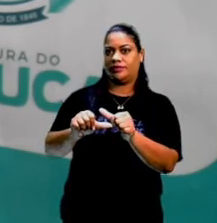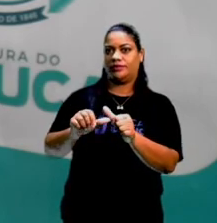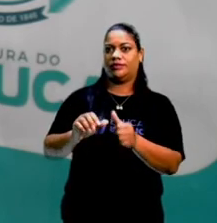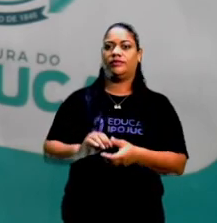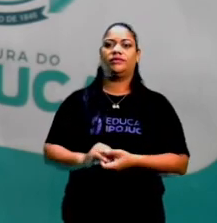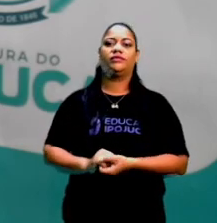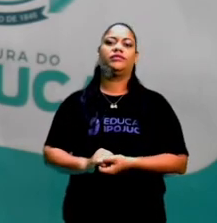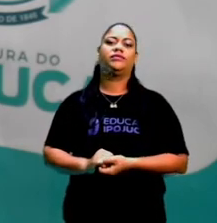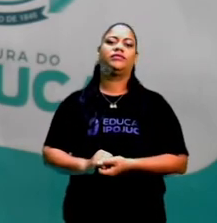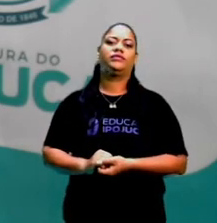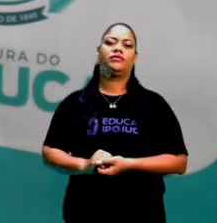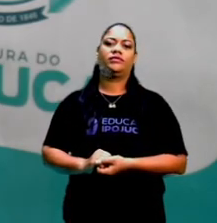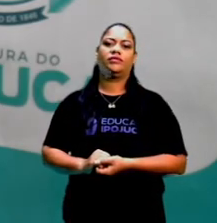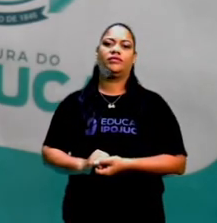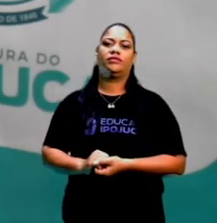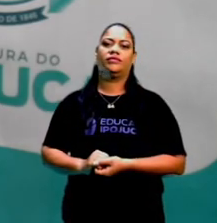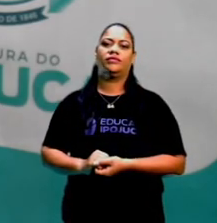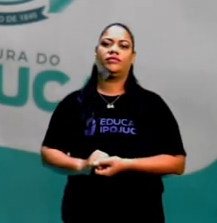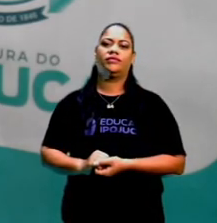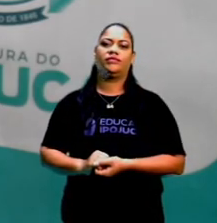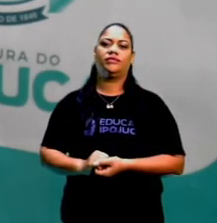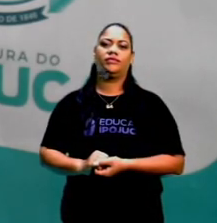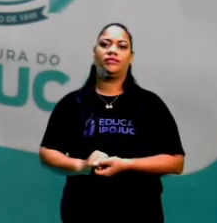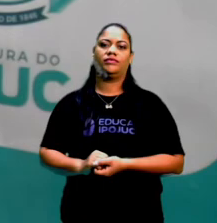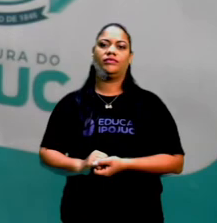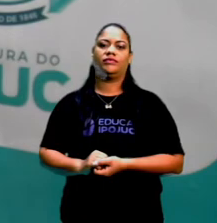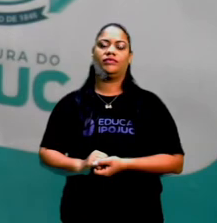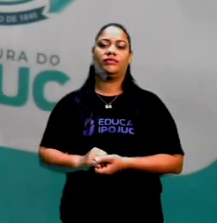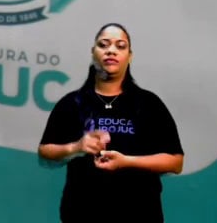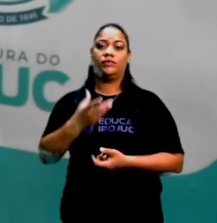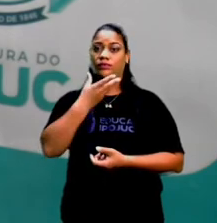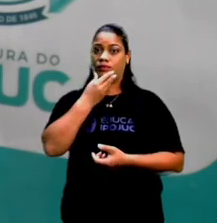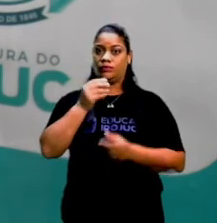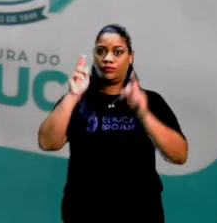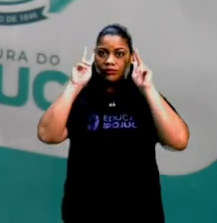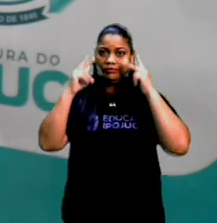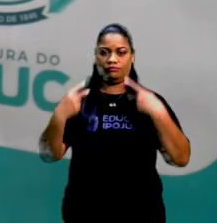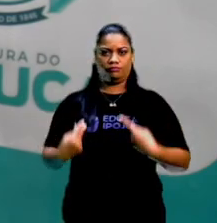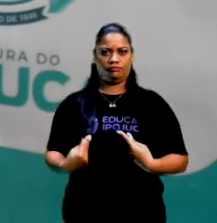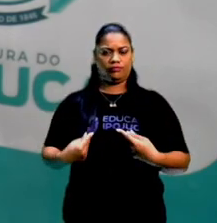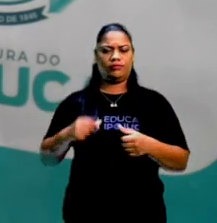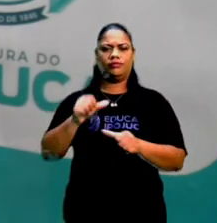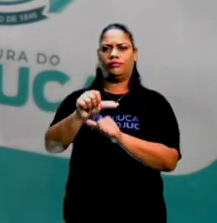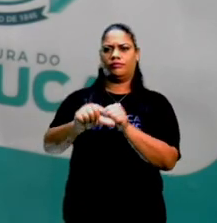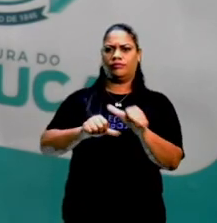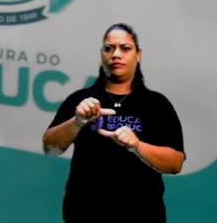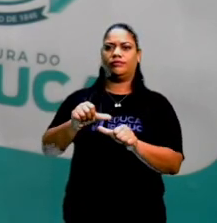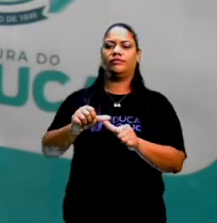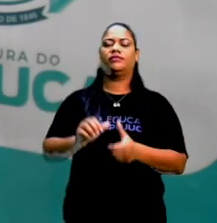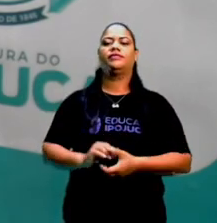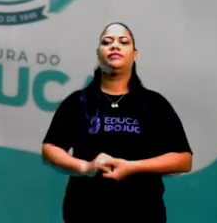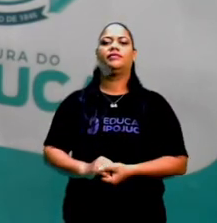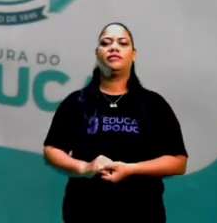um ambiente modificado, a ação humana. Eu espero que tenham gostado